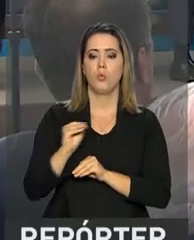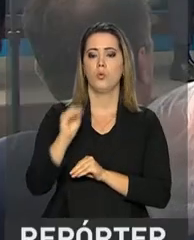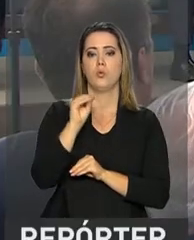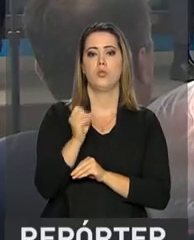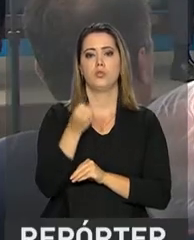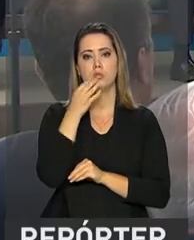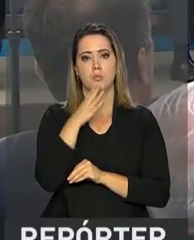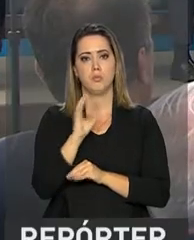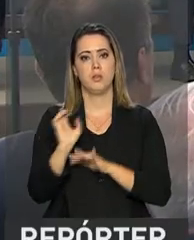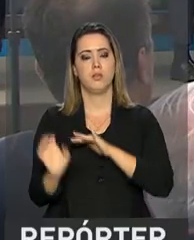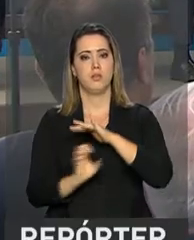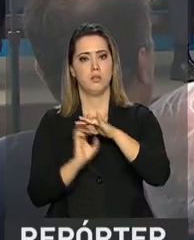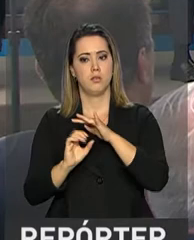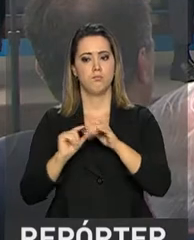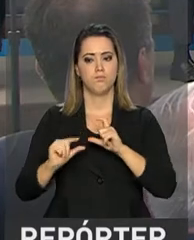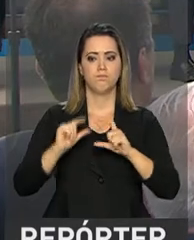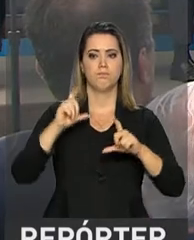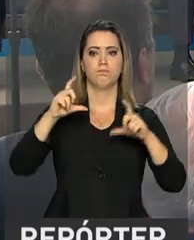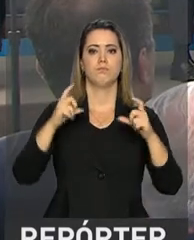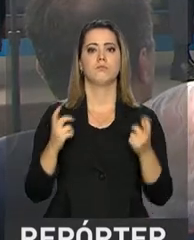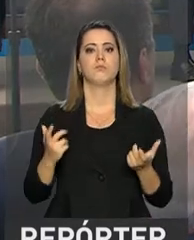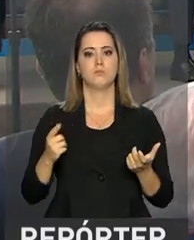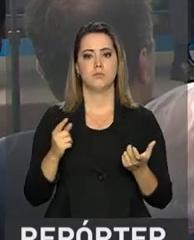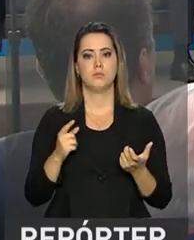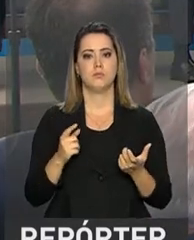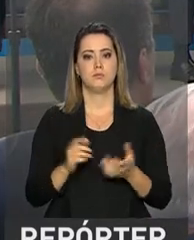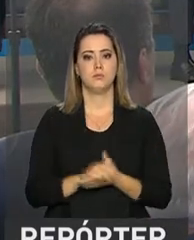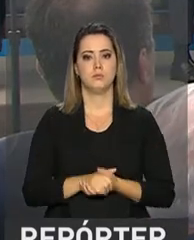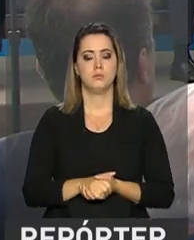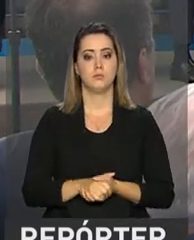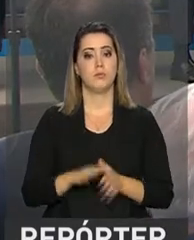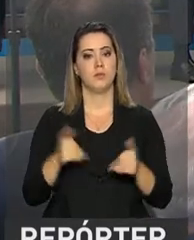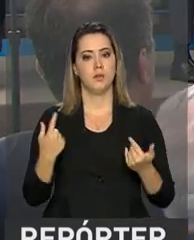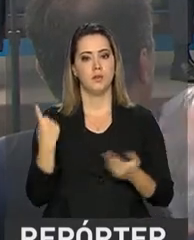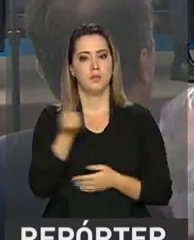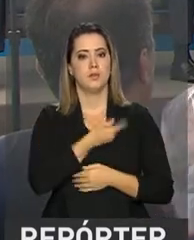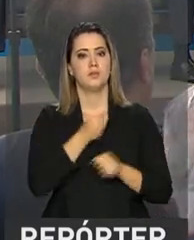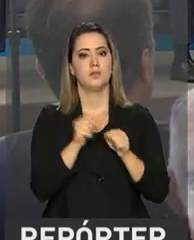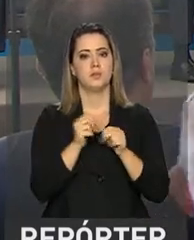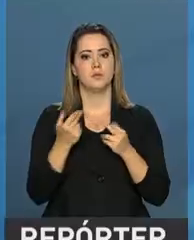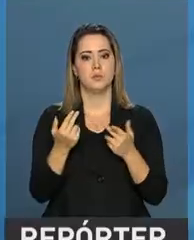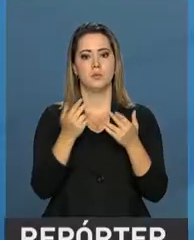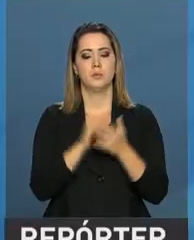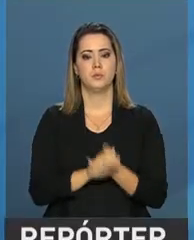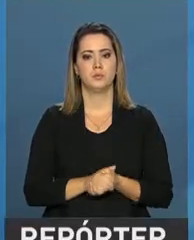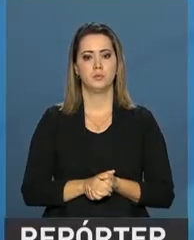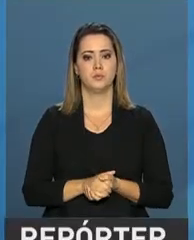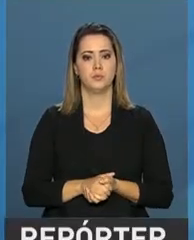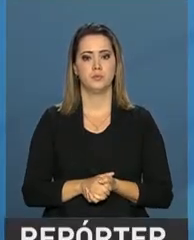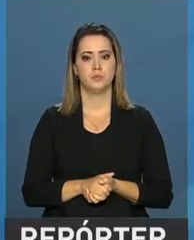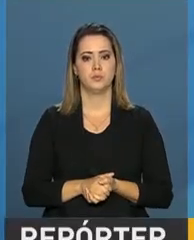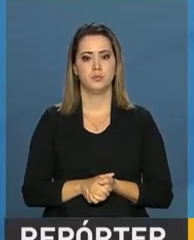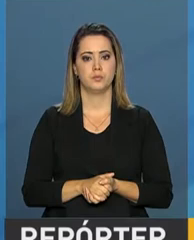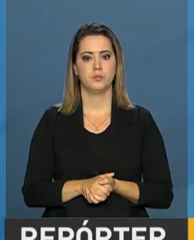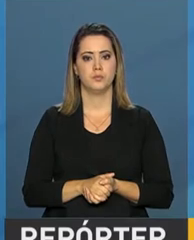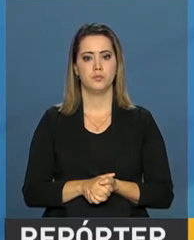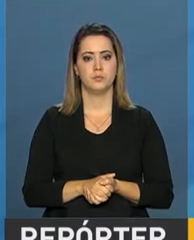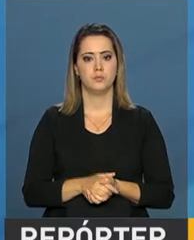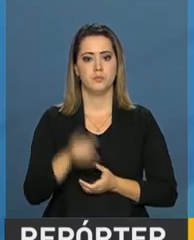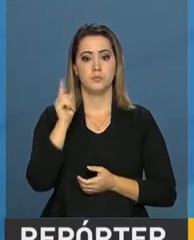micro pequenas e médias empresas e é isso que nós estamos fazendo é pequeno é